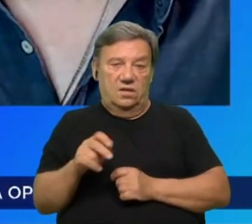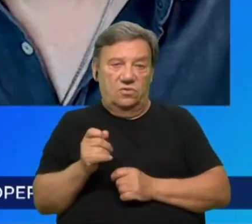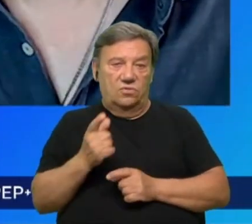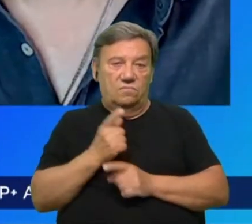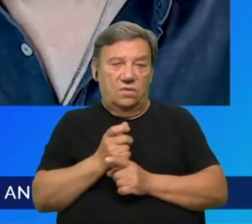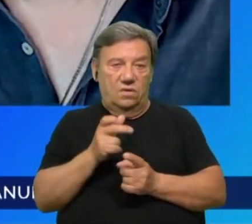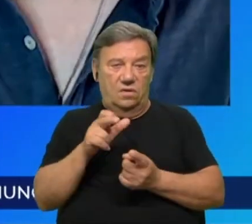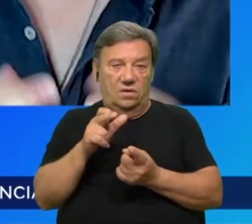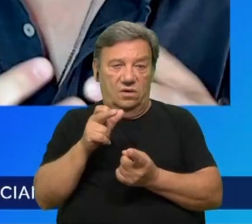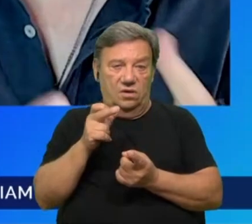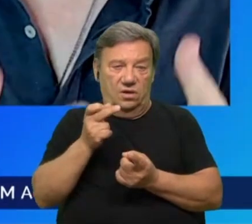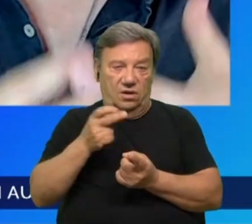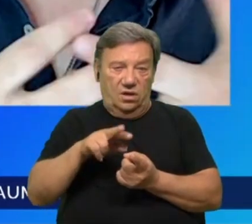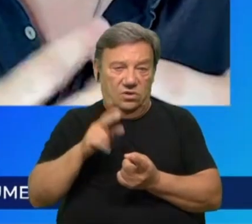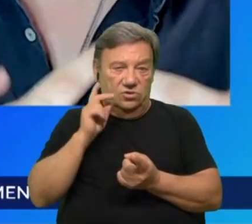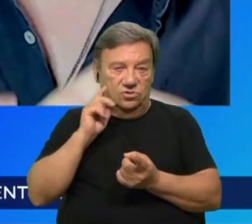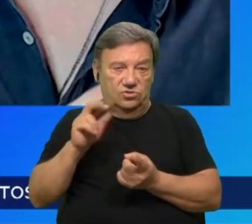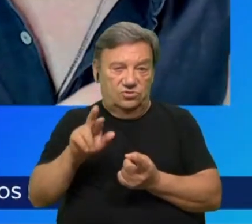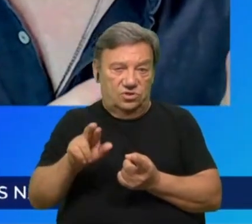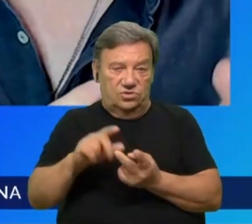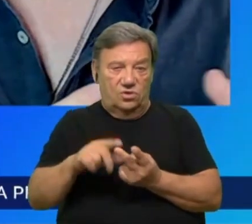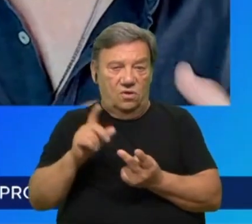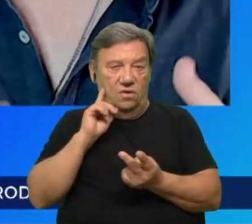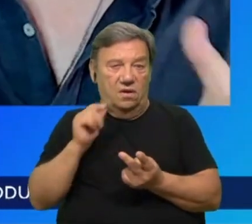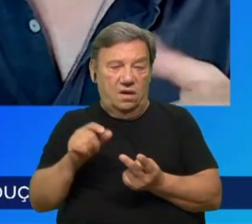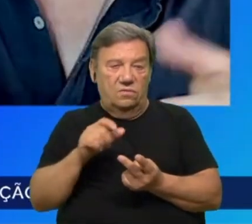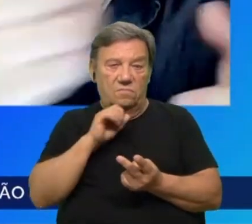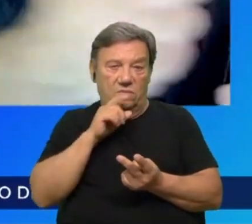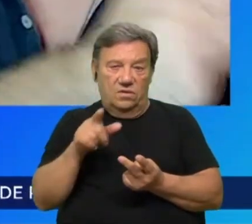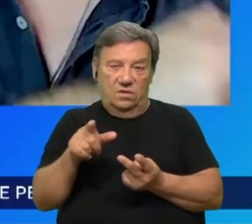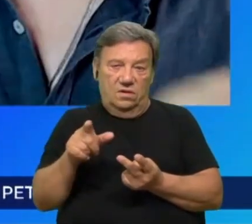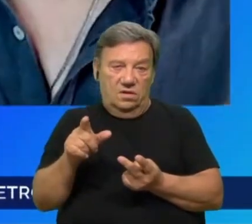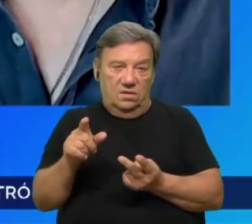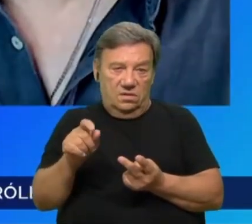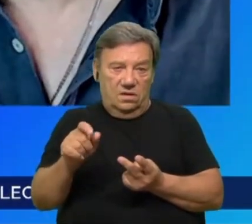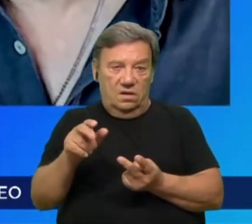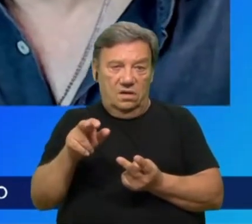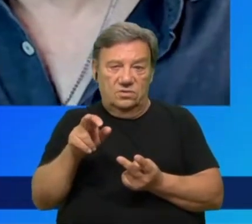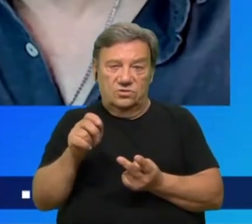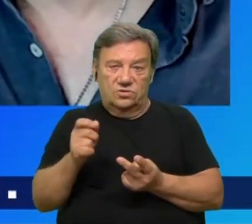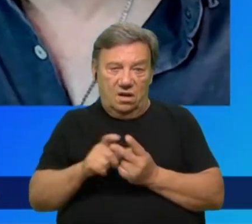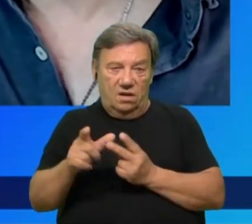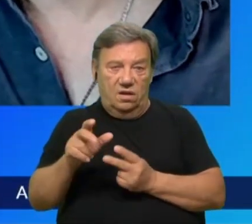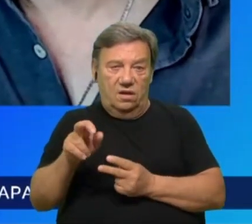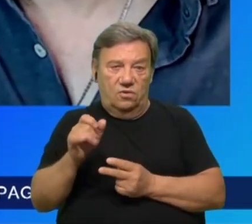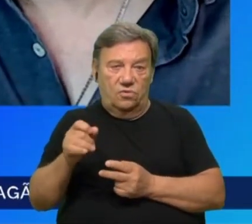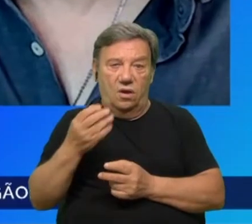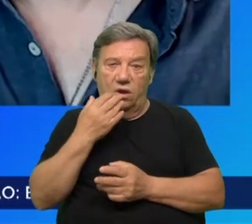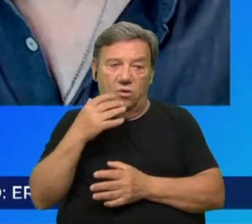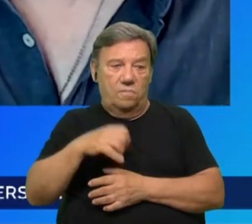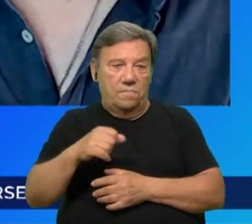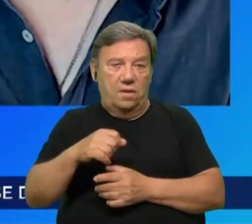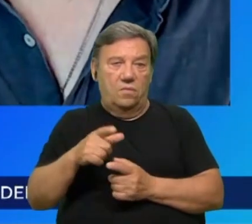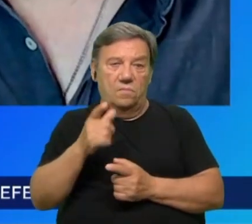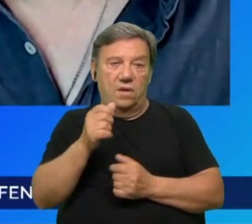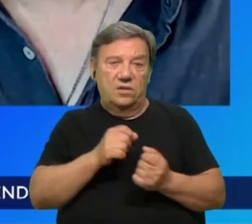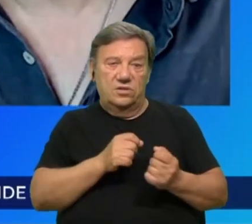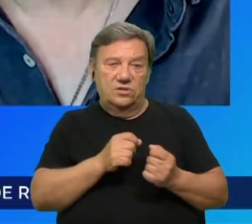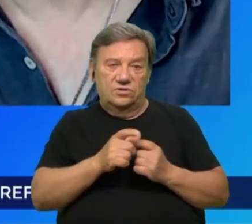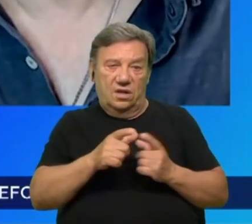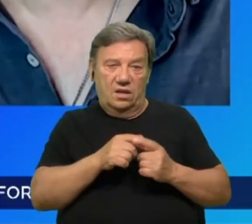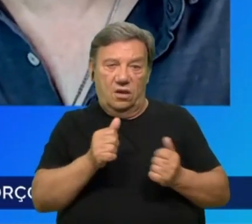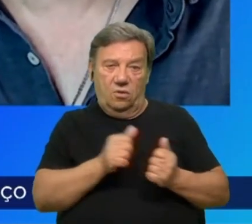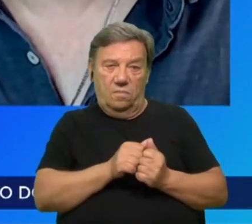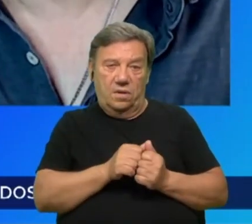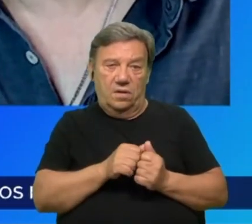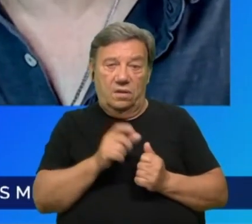raio-x, quer nas ondas de rádio. Será que é uma estrela de neutrões a comer material de uma estrela companheira?